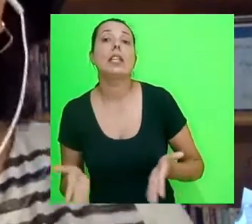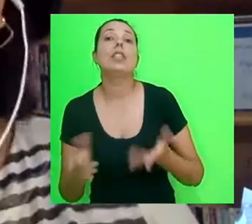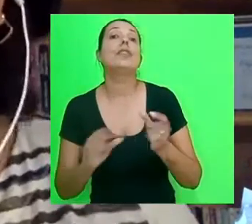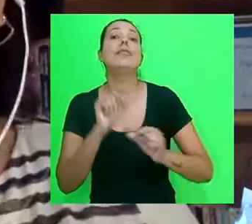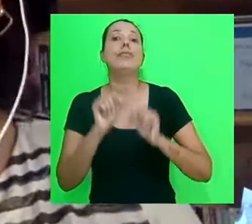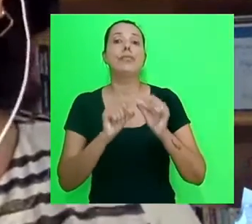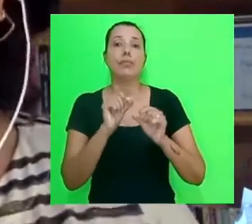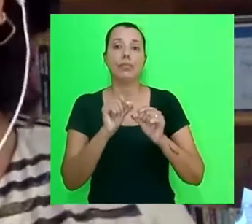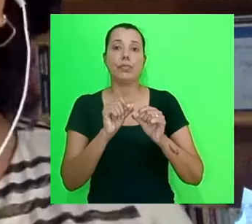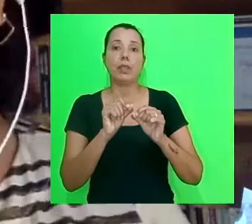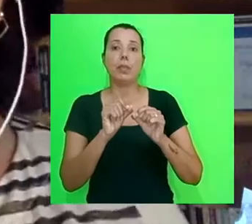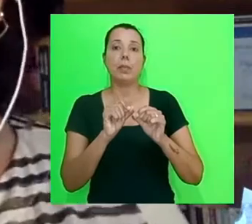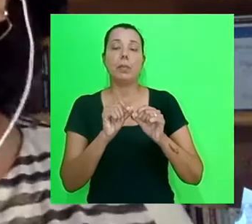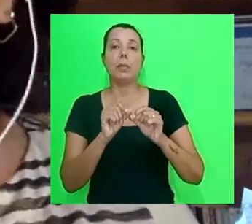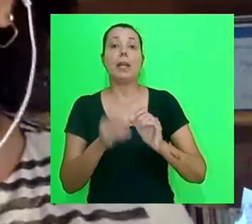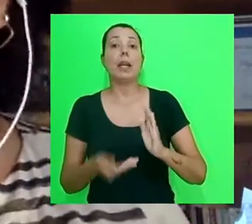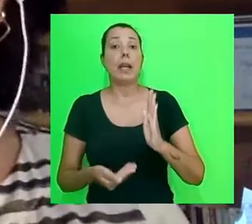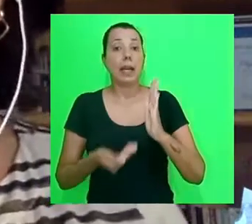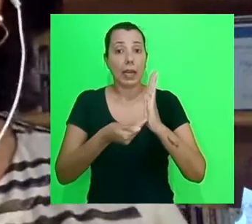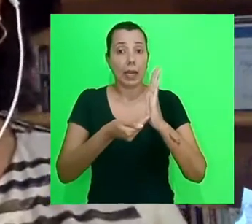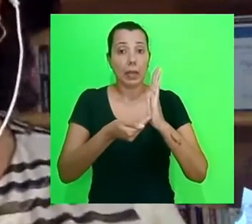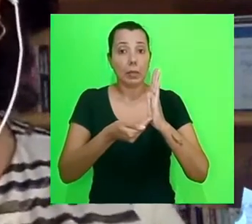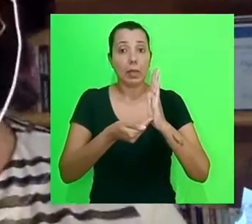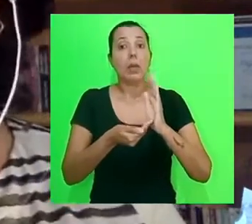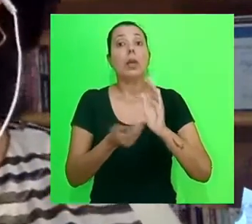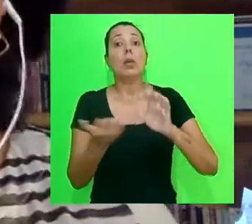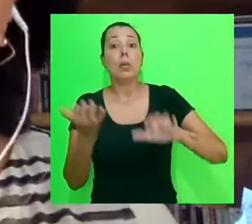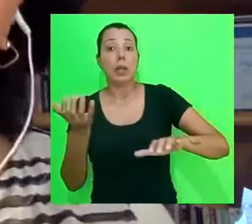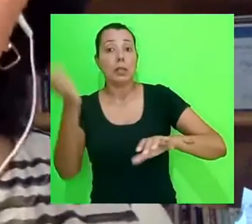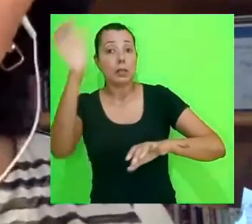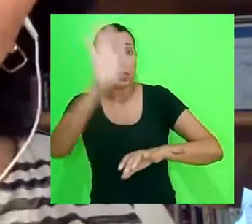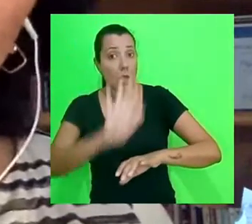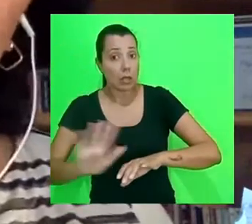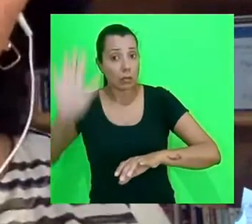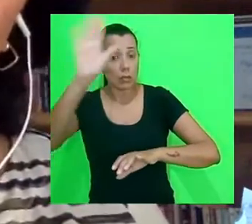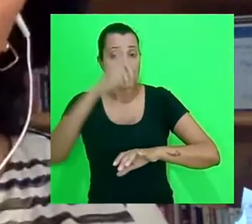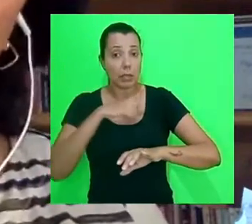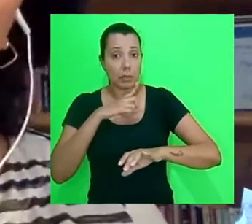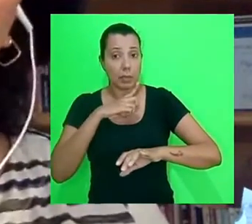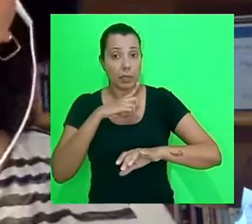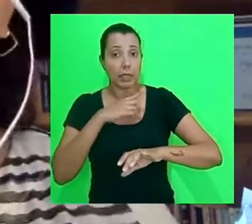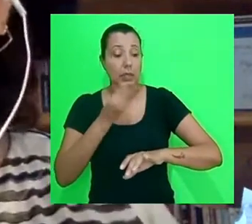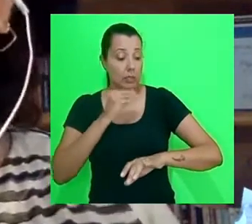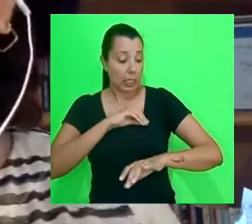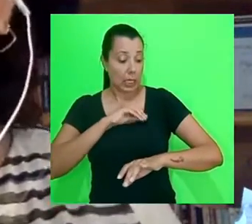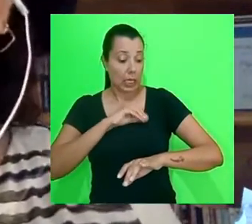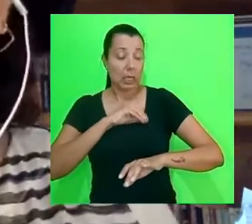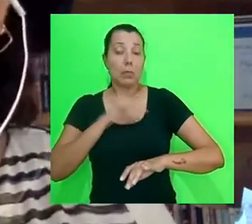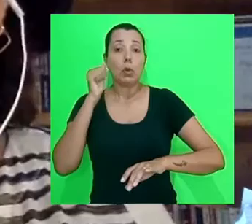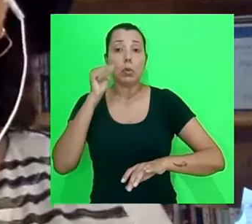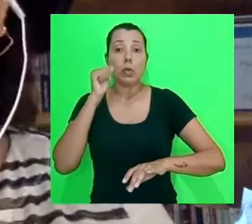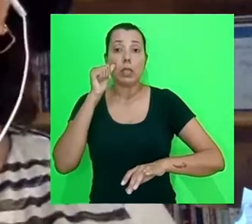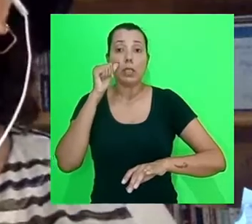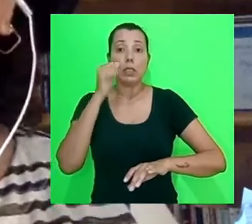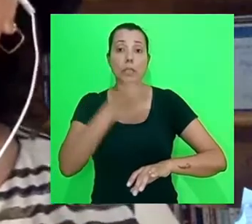ficar em casa e preservar a sua vida e a vida dos seus. Além de que essas mulheres, em geral, são